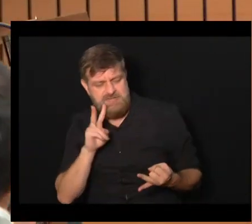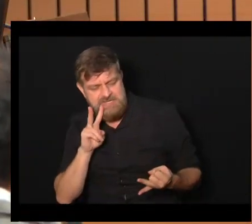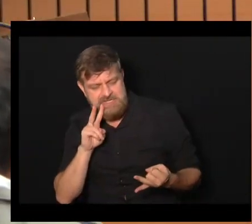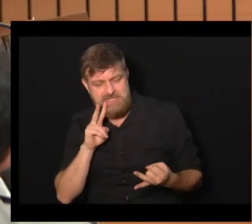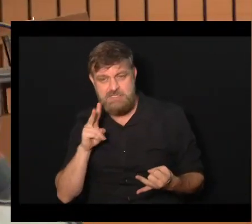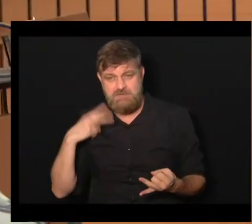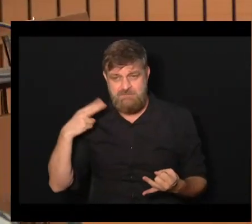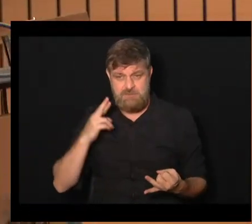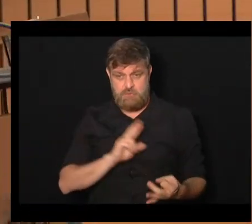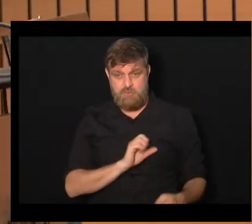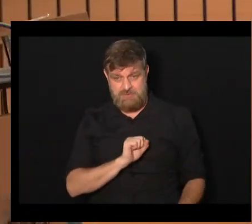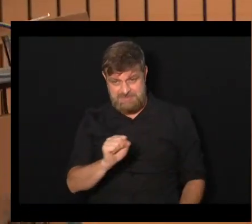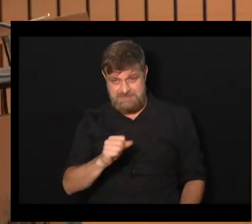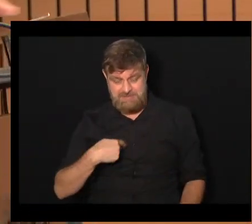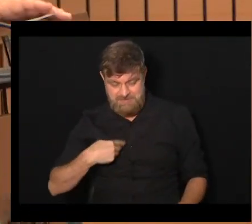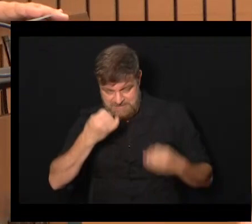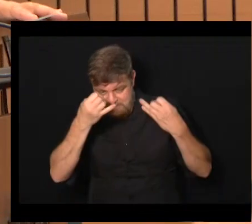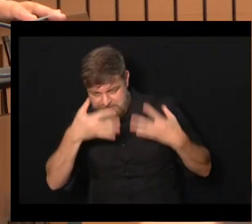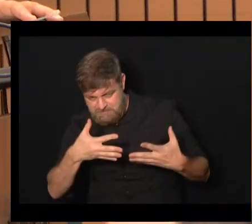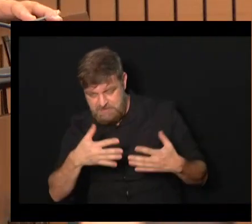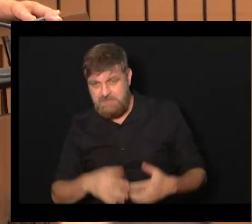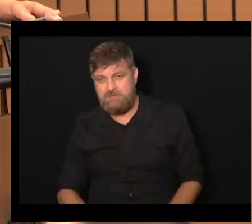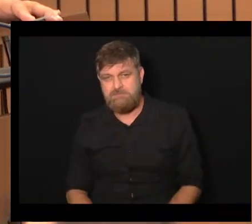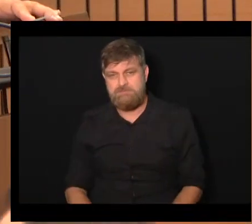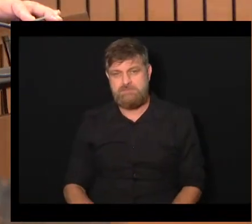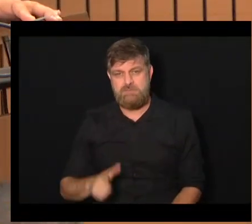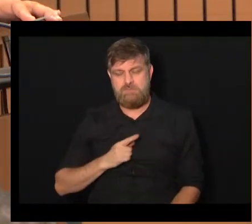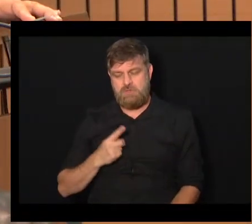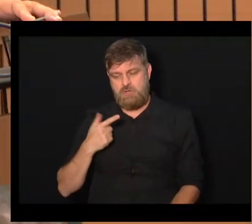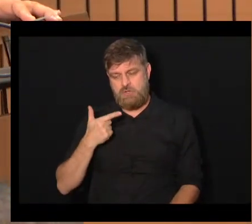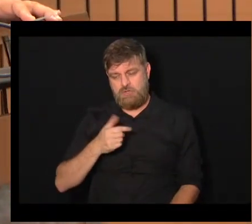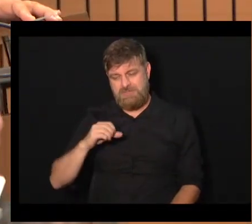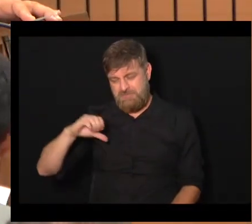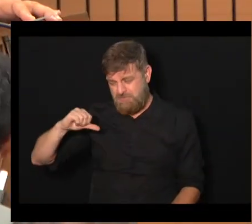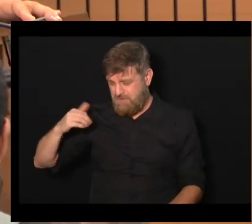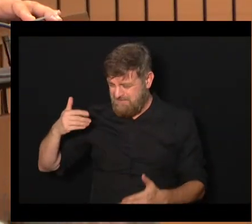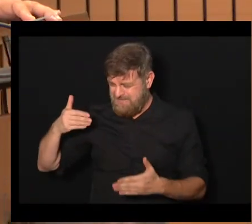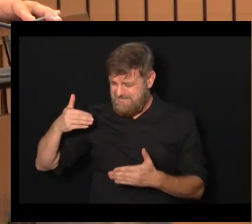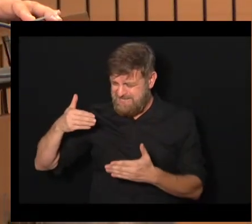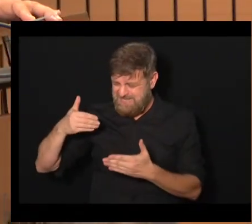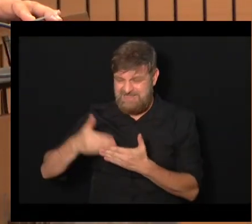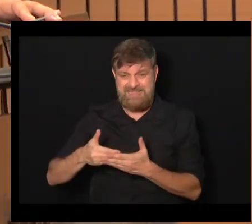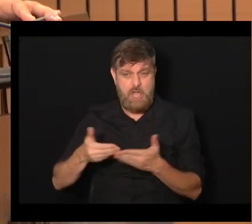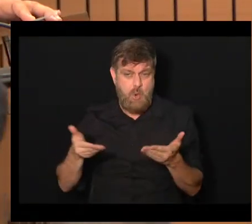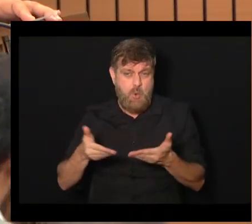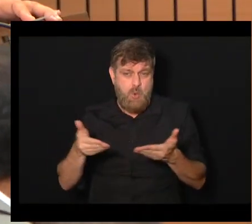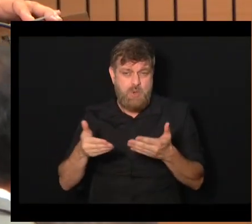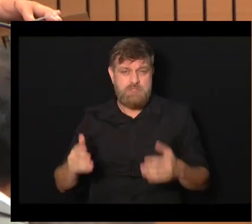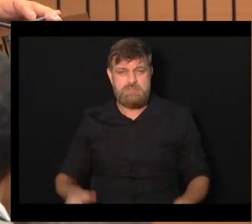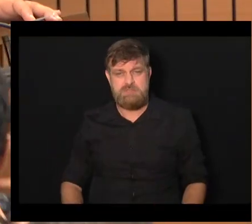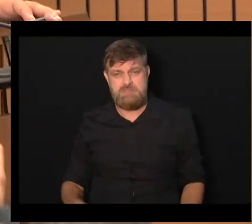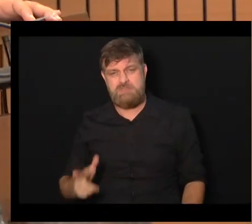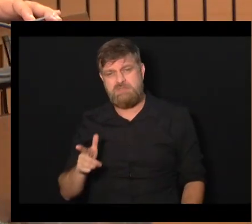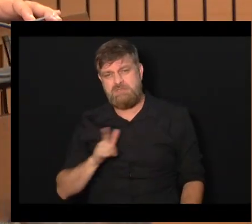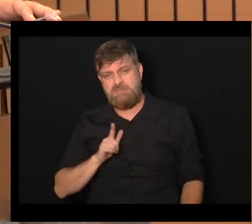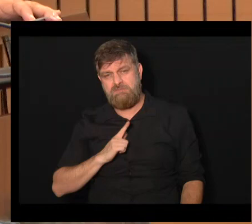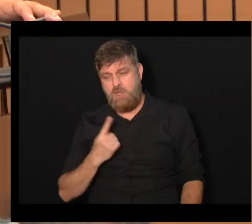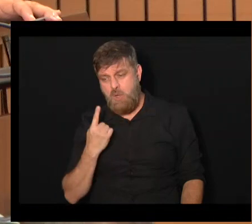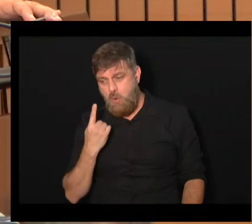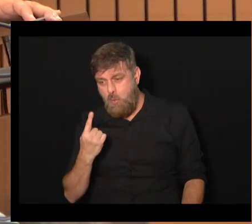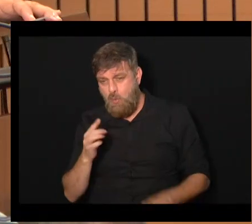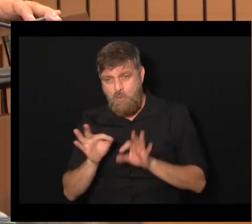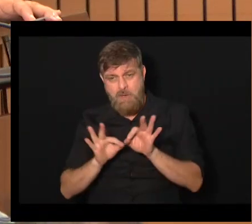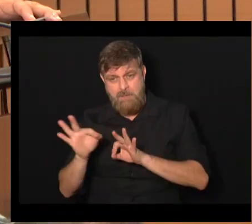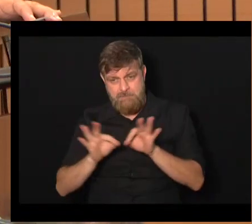vereador líder do governo, Rossini, de 2009 até os dias de hoje, nós tivemos um único